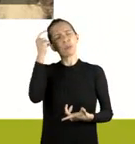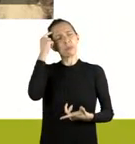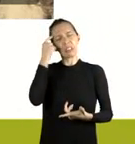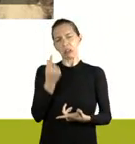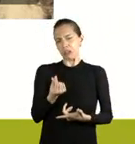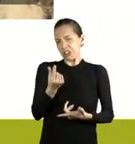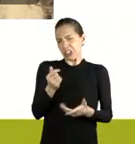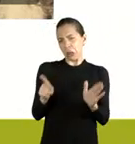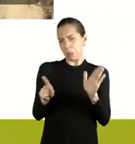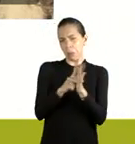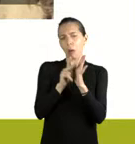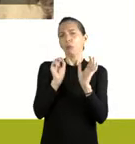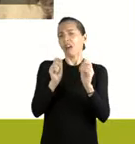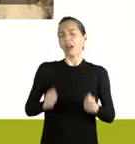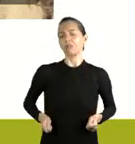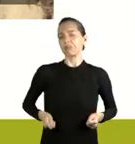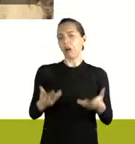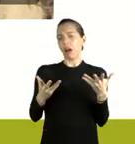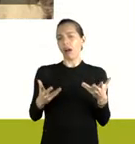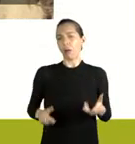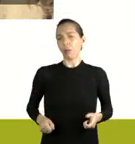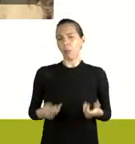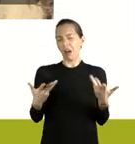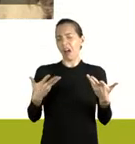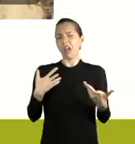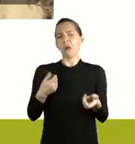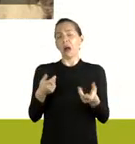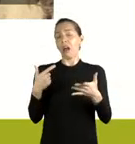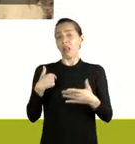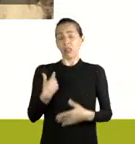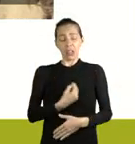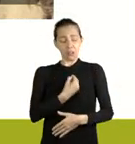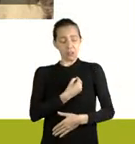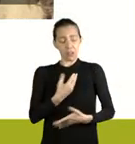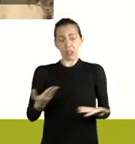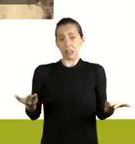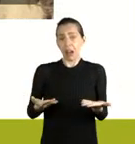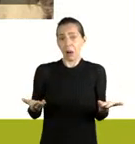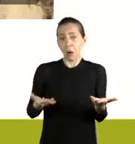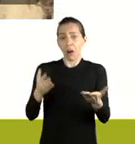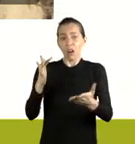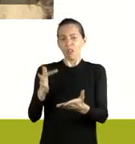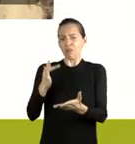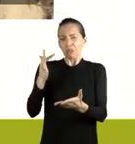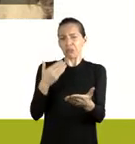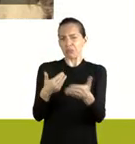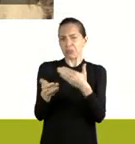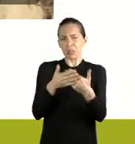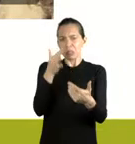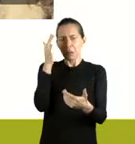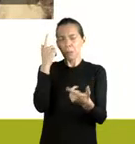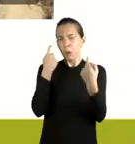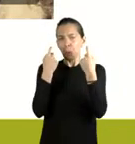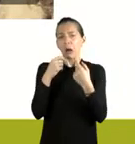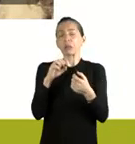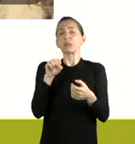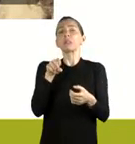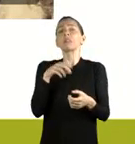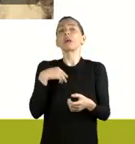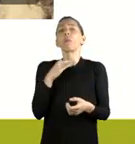só, e eu vou gastar esse dinheiro enquanto estou vivo, porque eu não sei se vou sobreviver para gastar ele no futuro. E aqui a gente